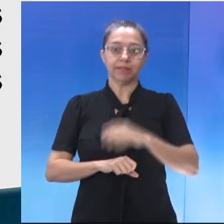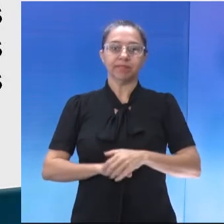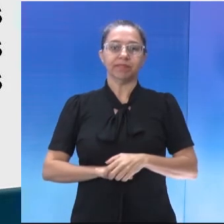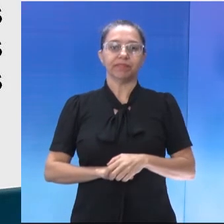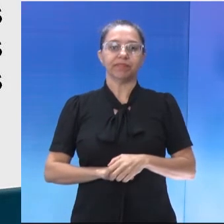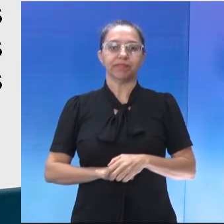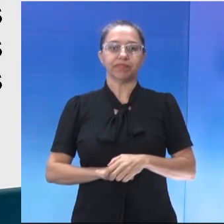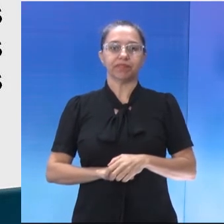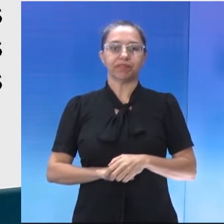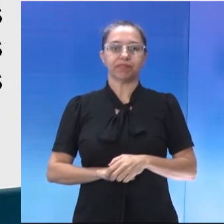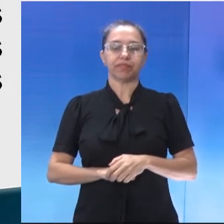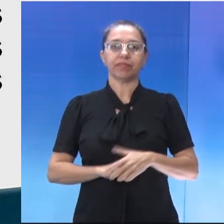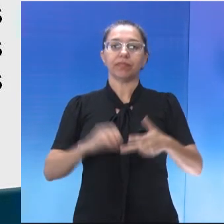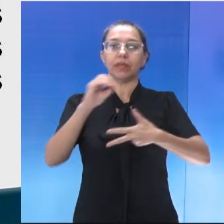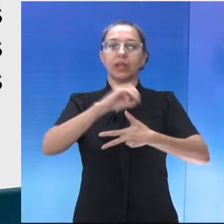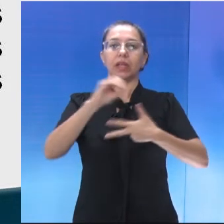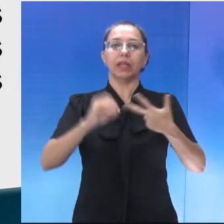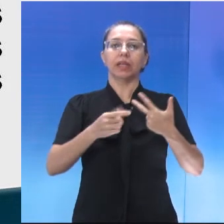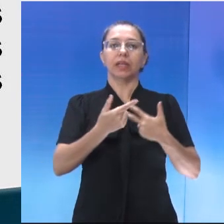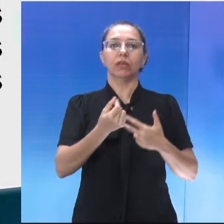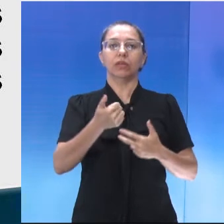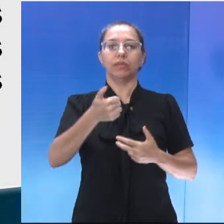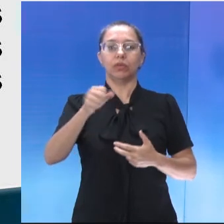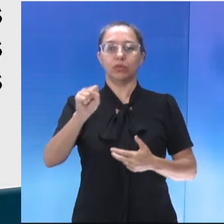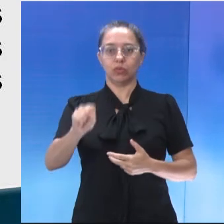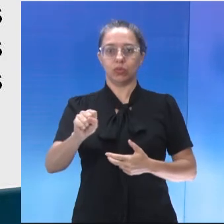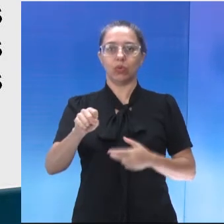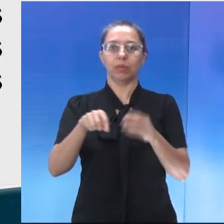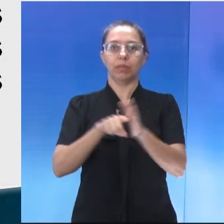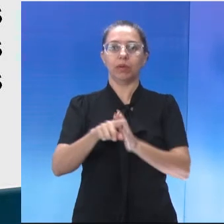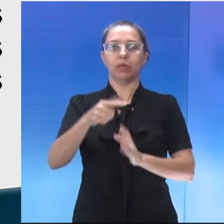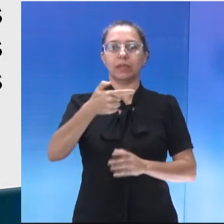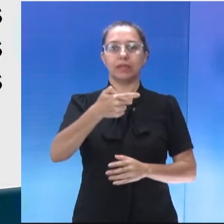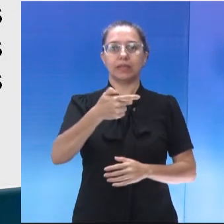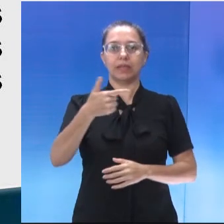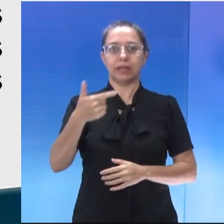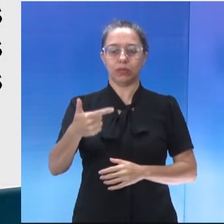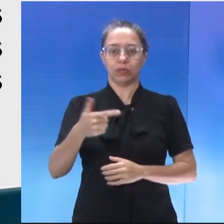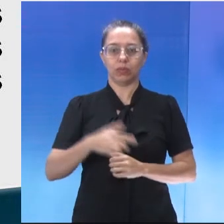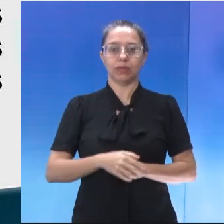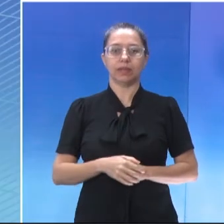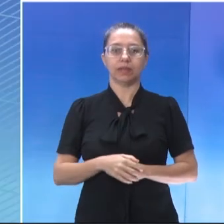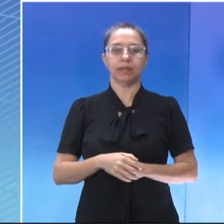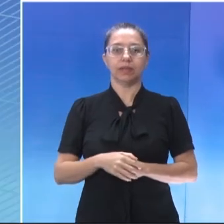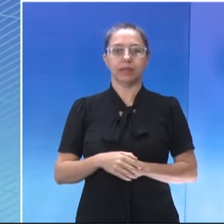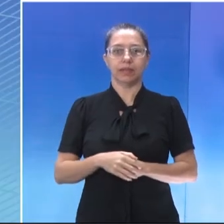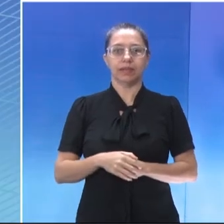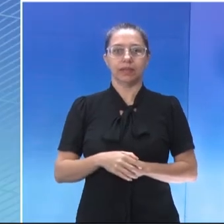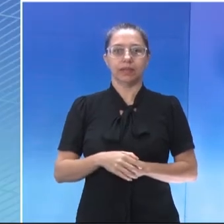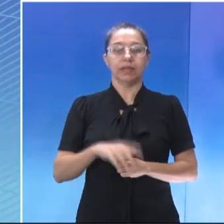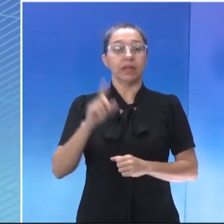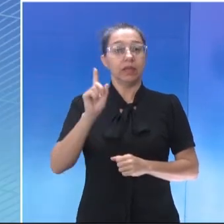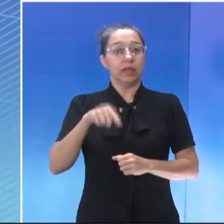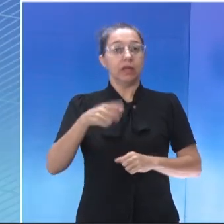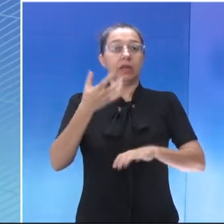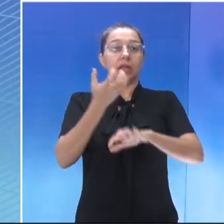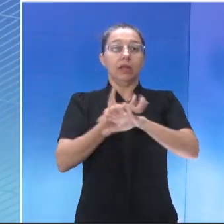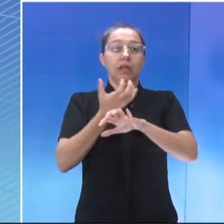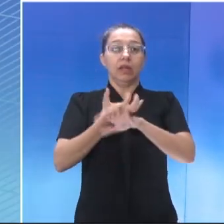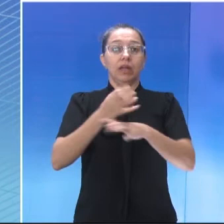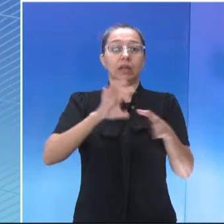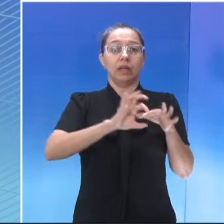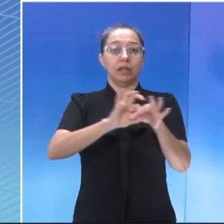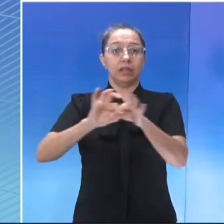Enem 2018, questão 72. Meus queridos, agora nós temos mais uma questão